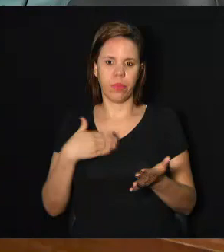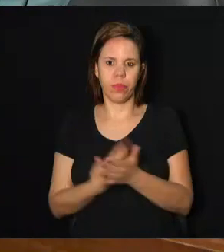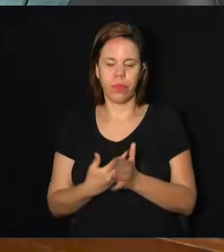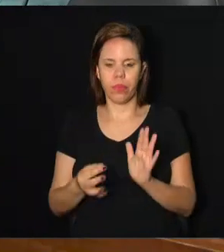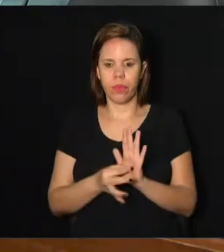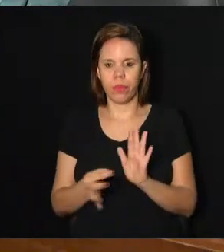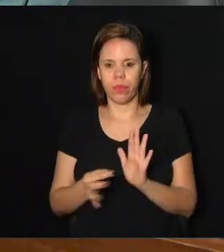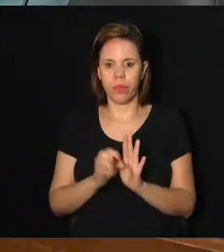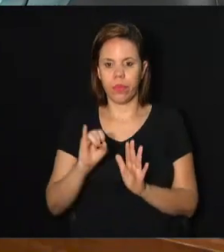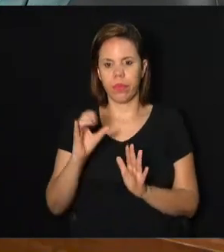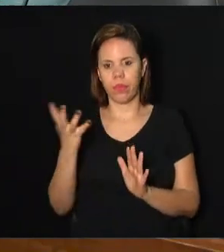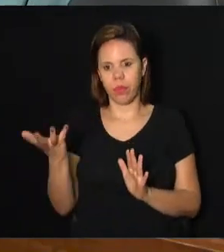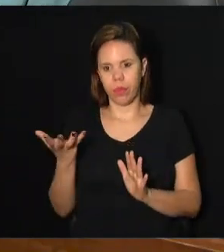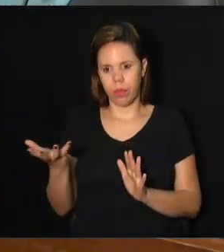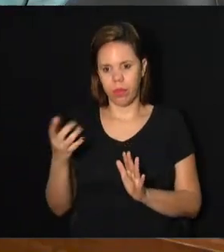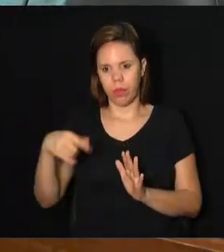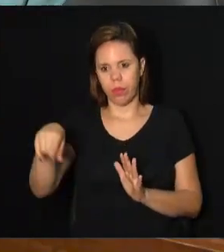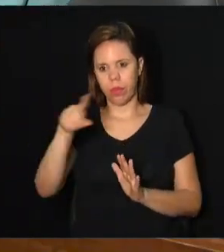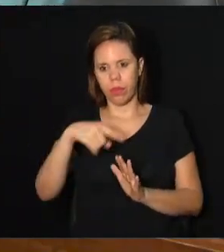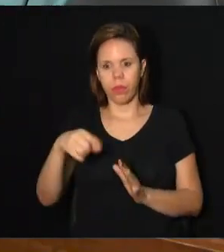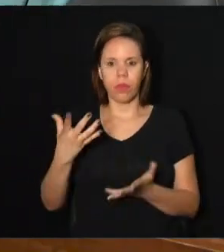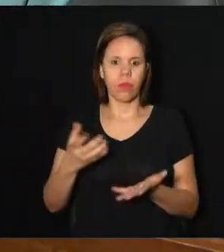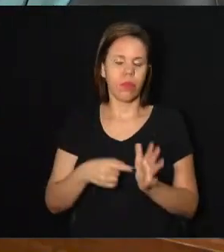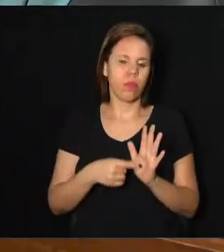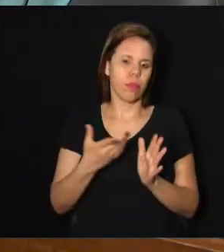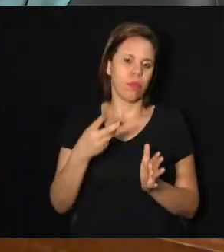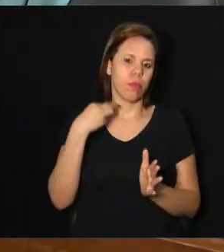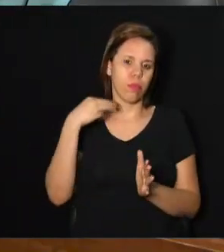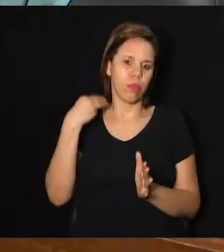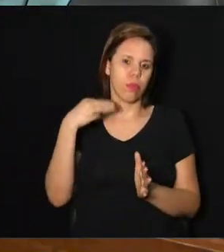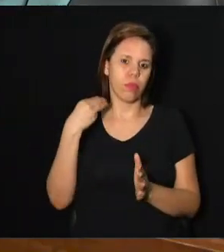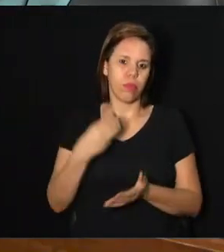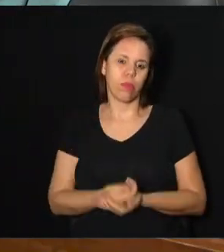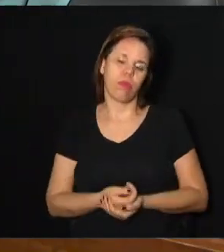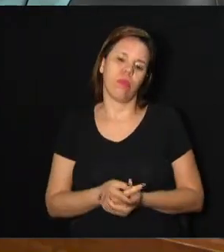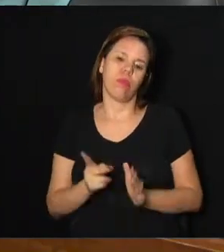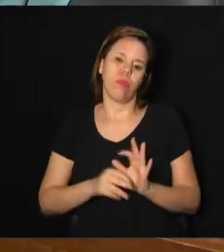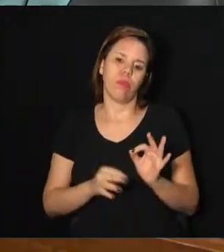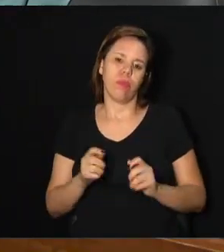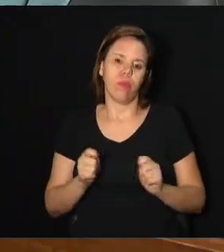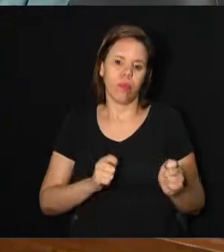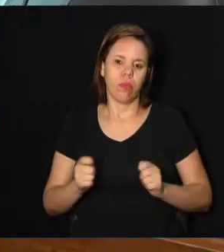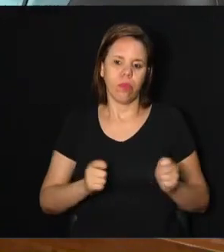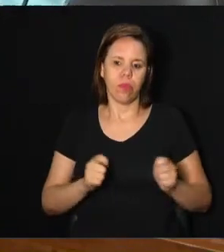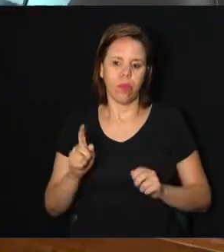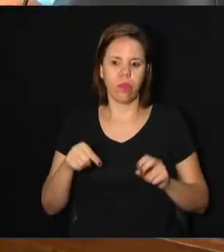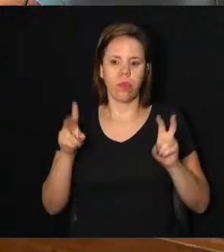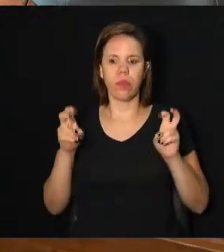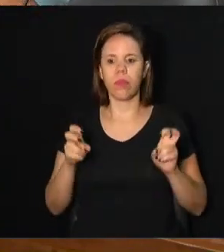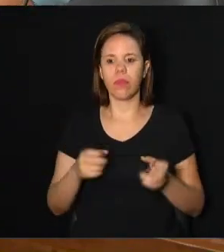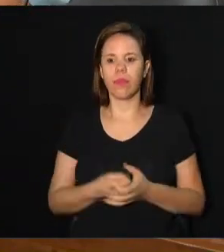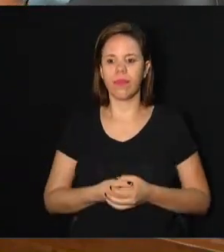opinião, se caso queira se manifestar, a vereadora Mariana Conte sobre o projeto, ela que domina também esse assunto.